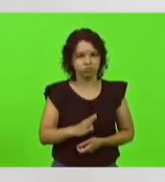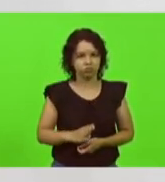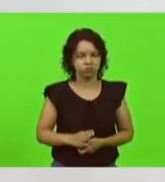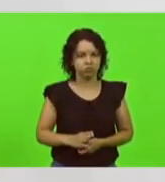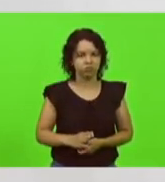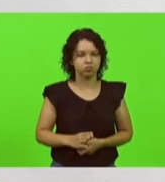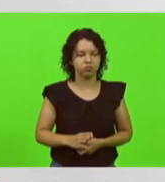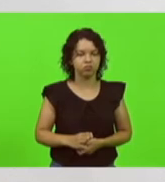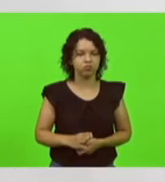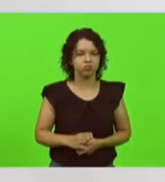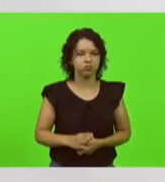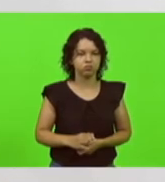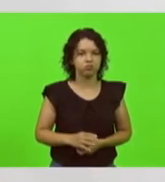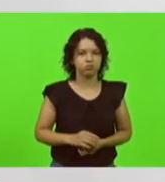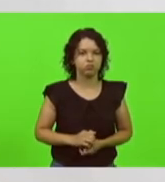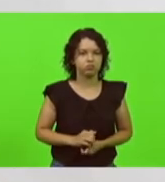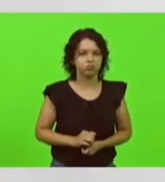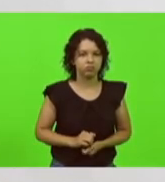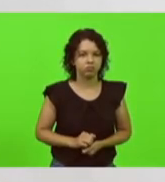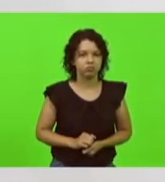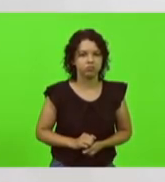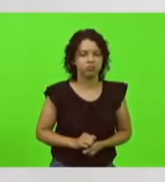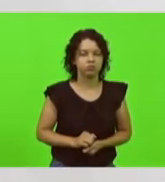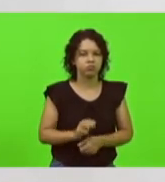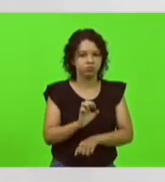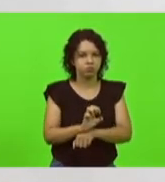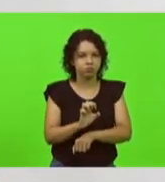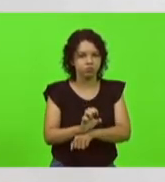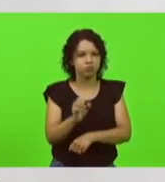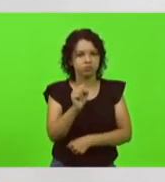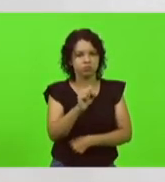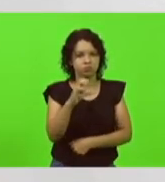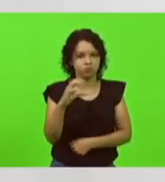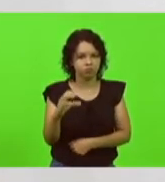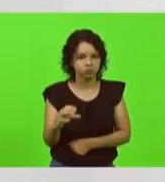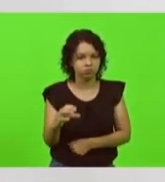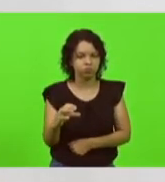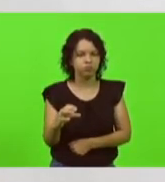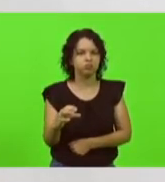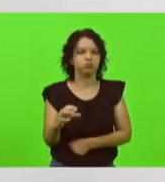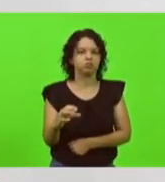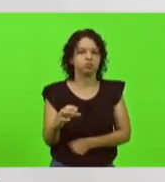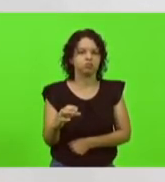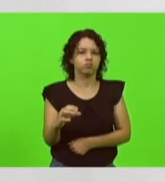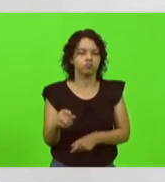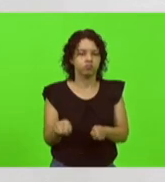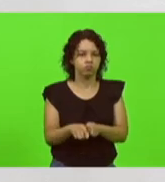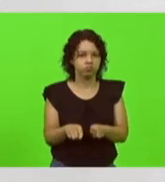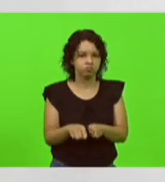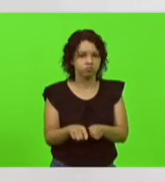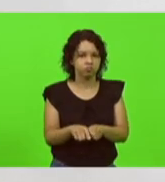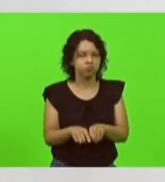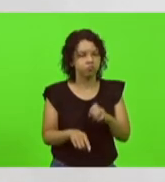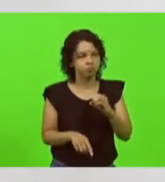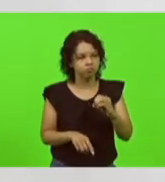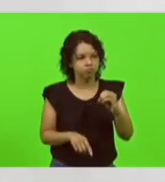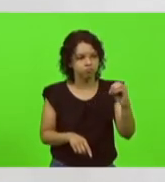envolvendo aqui Santa Catarina, de maneira muito especial o oeste, o extremo